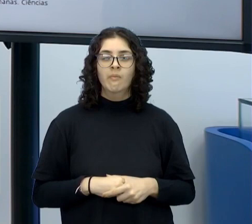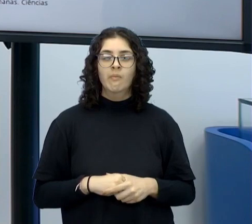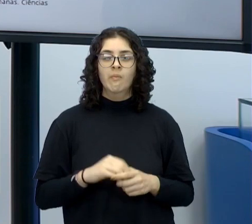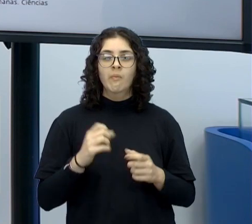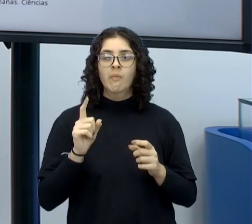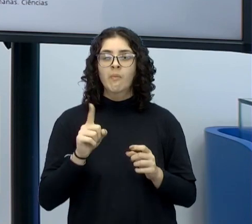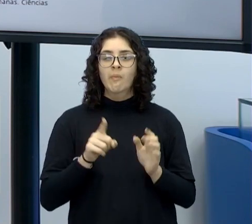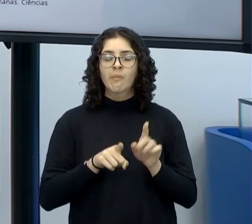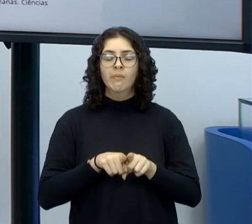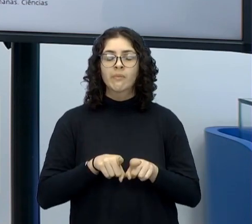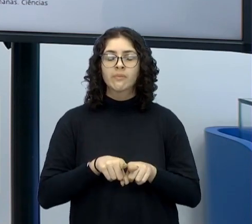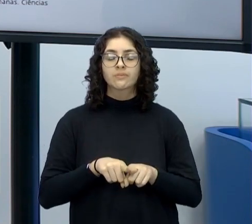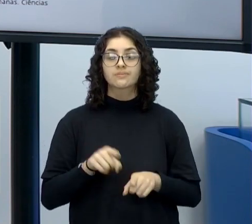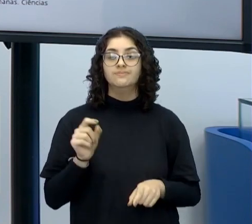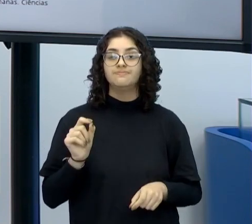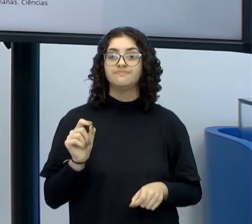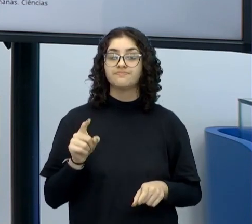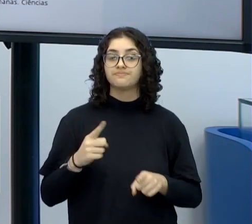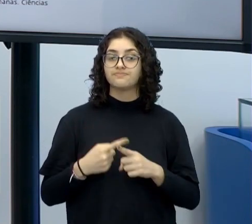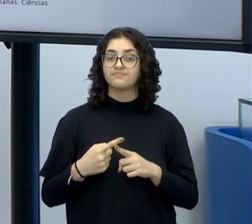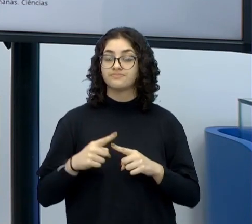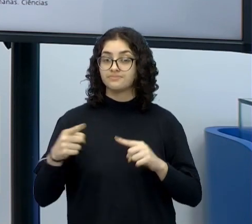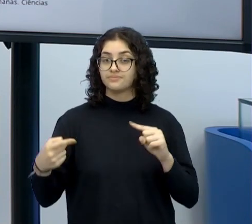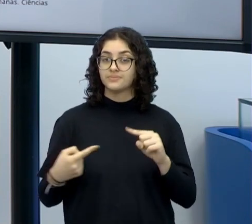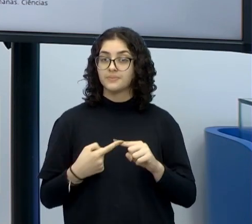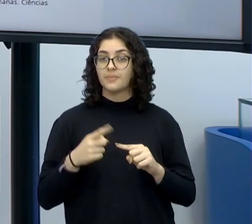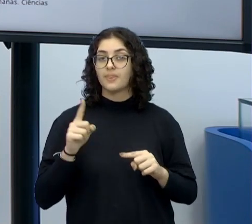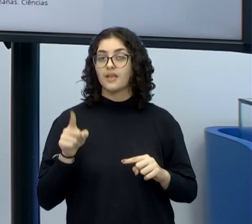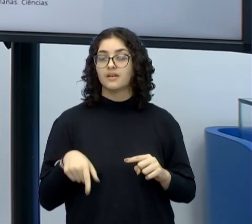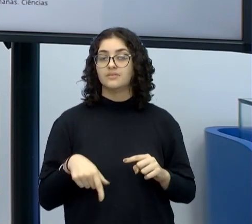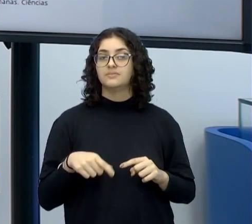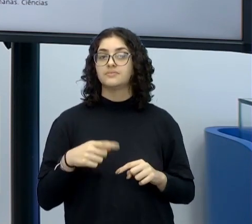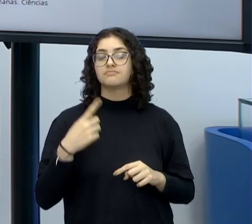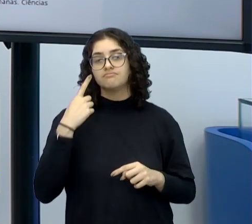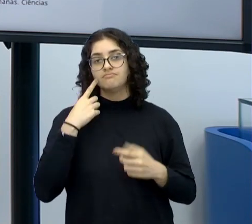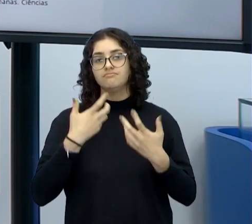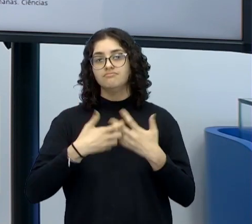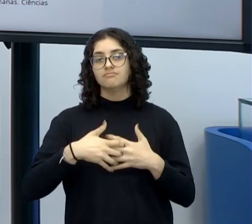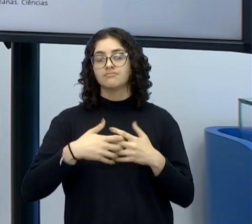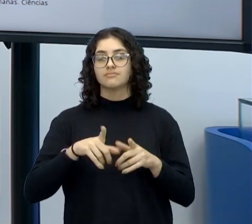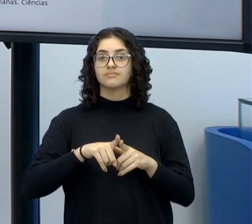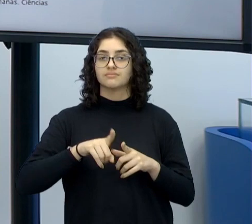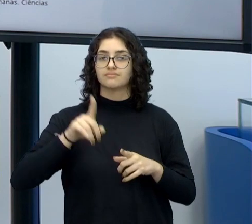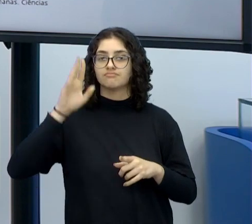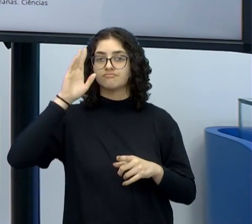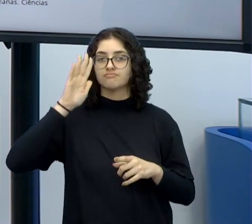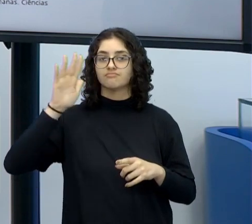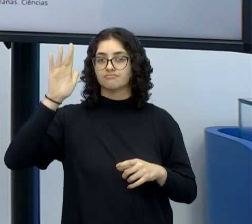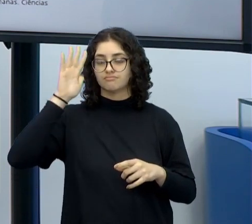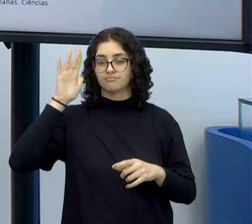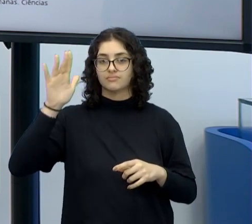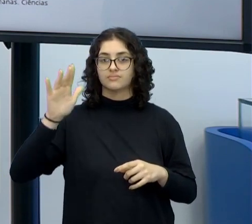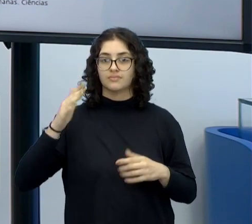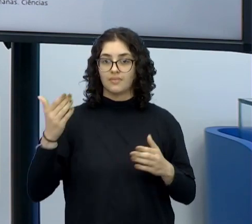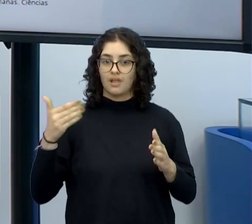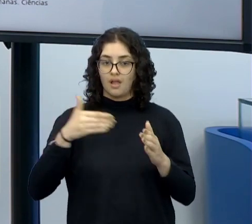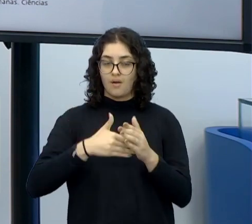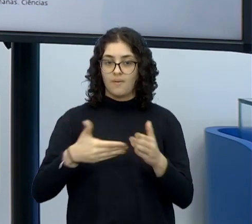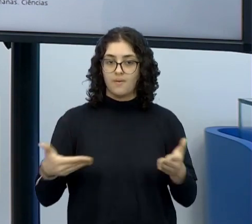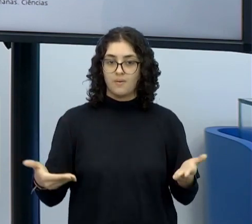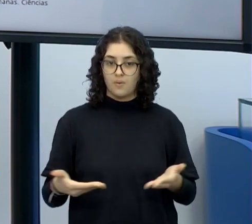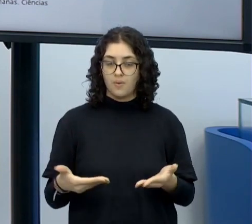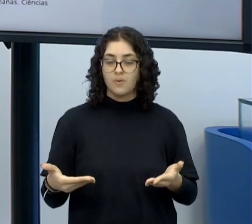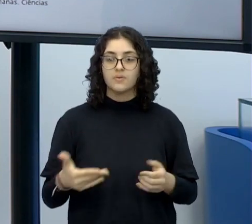deixo como questionamento, porque aqui o objetivo é pensar sobre isso, ter reflexão, criar o diálogo. Até hoje na